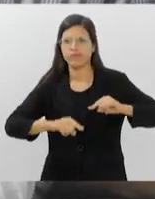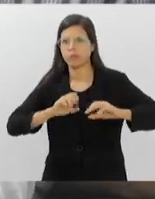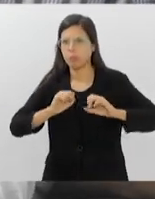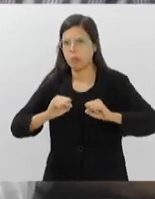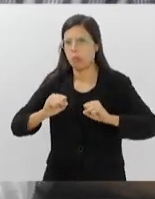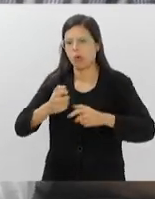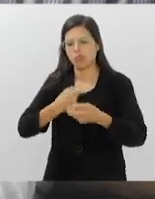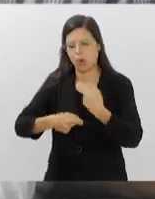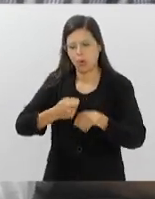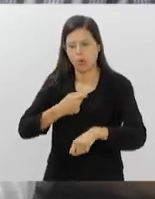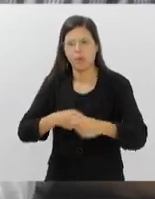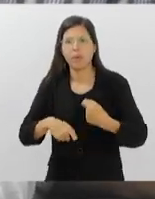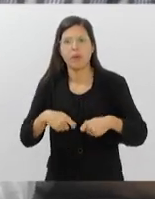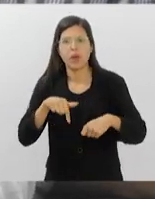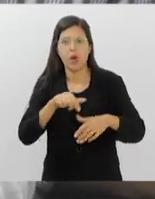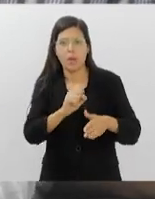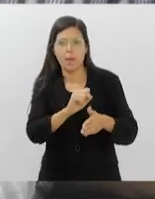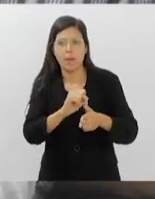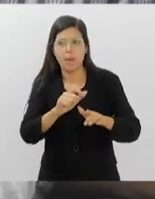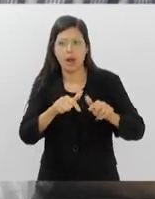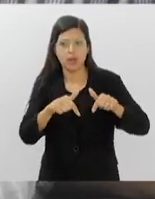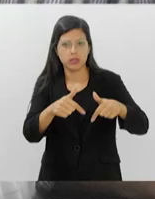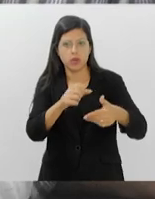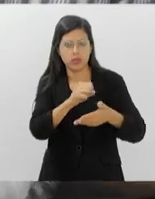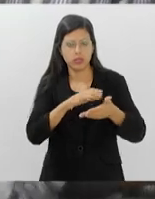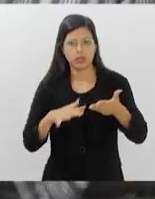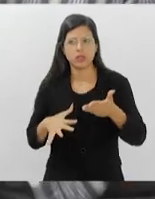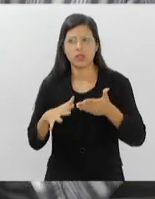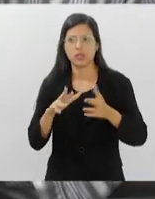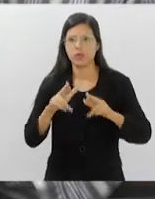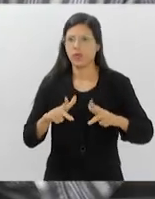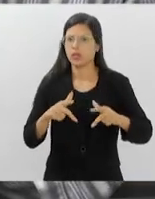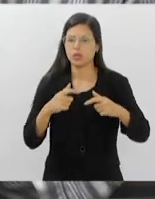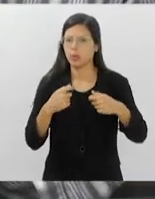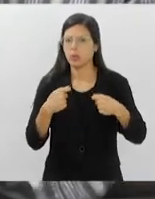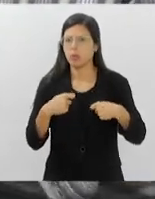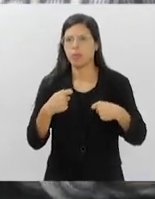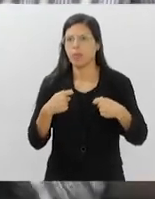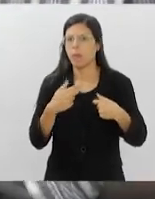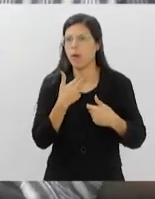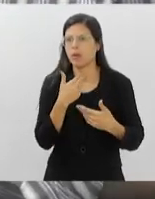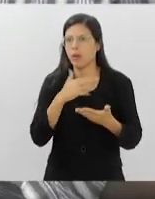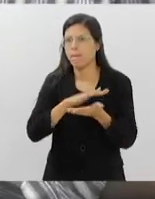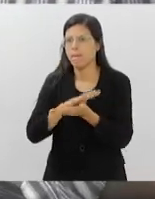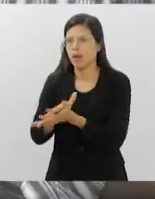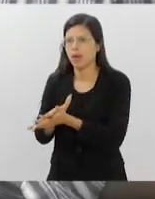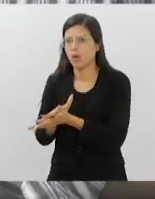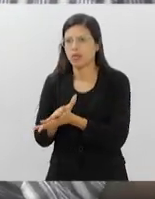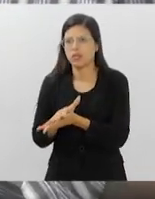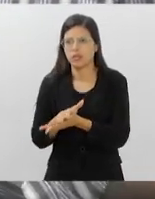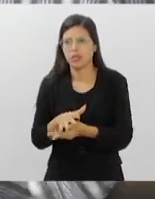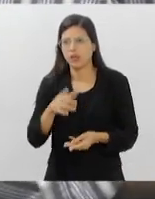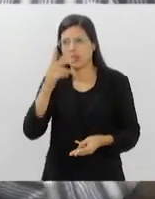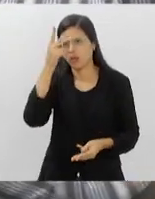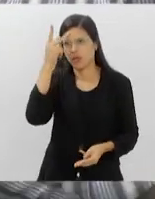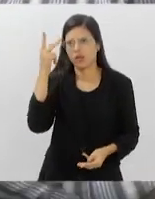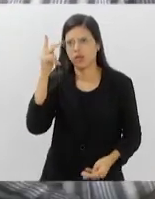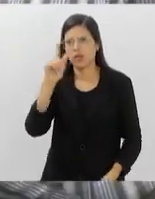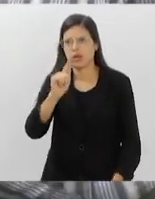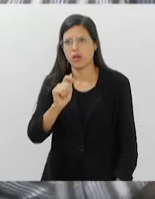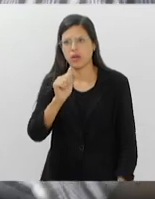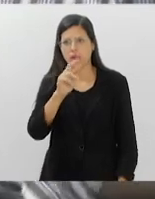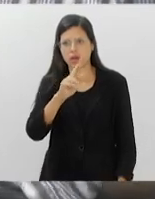são atividades diferentes. É bom que se diga que a gente não deve ter nenhum estigma em relação aos catadores de lixo, que são os nossos garis, que tem